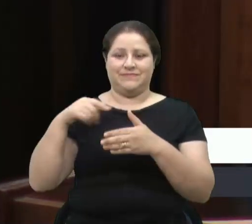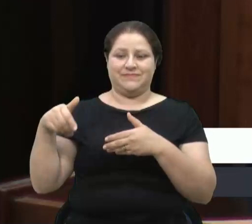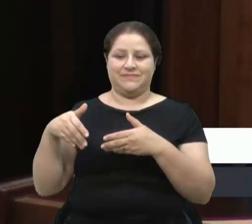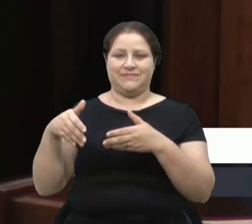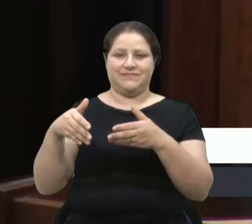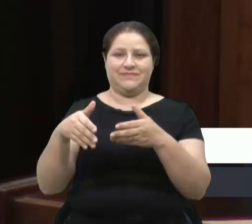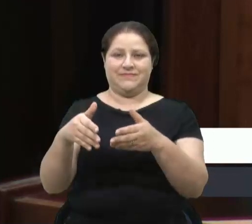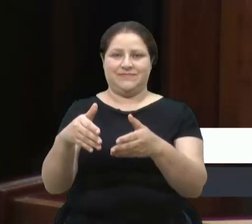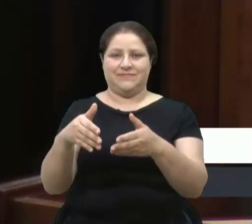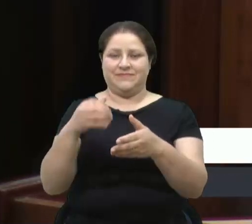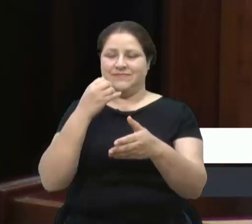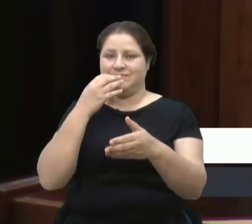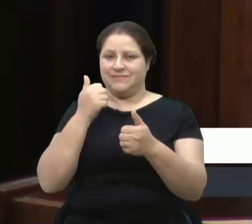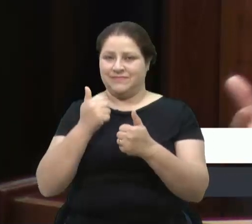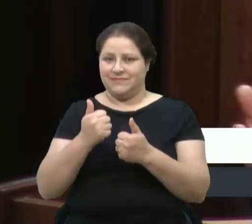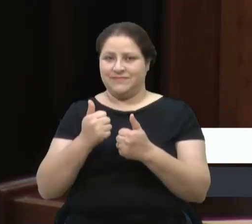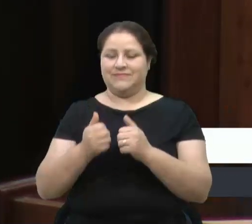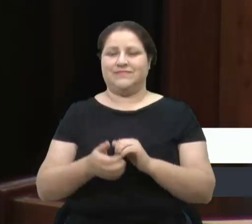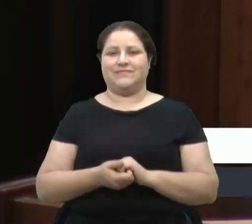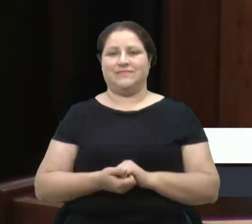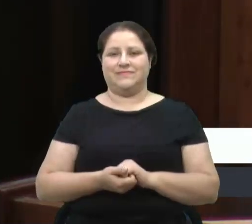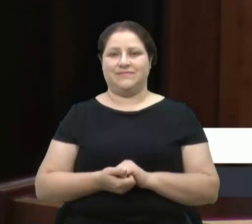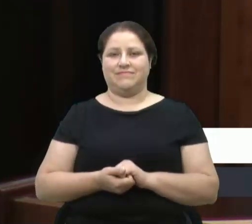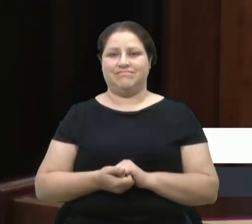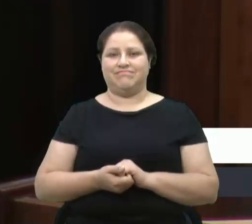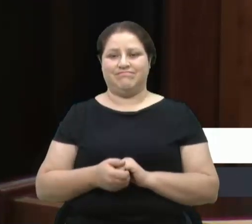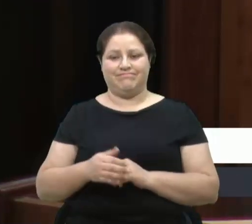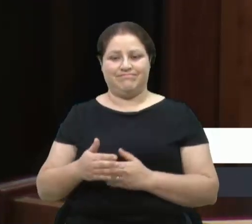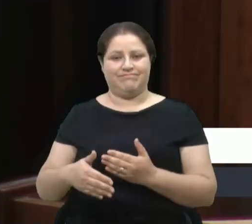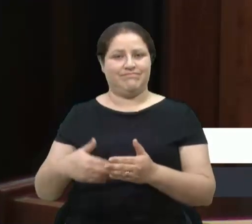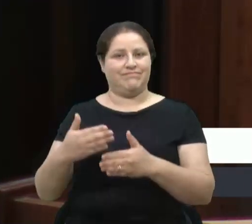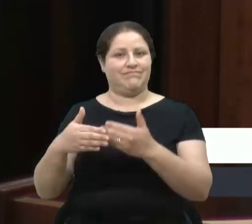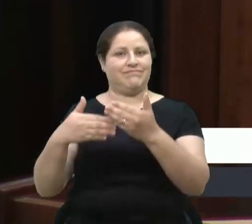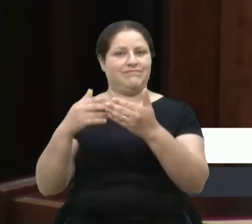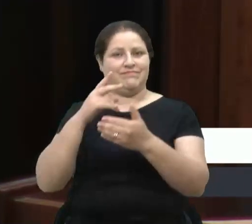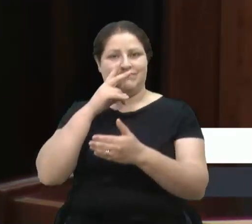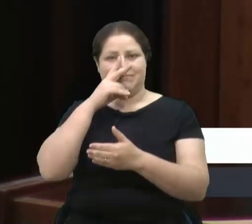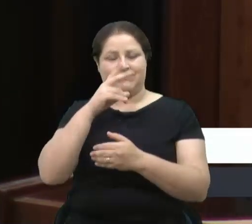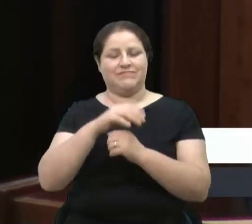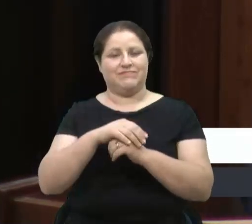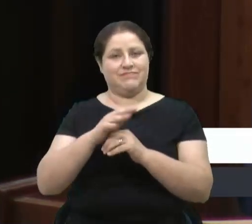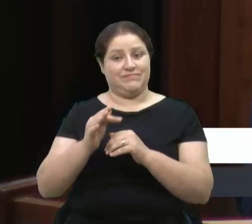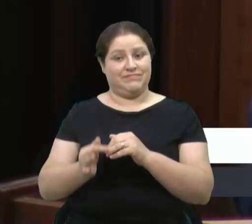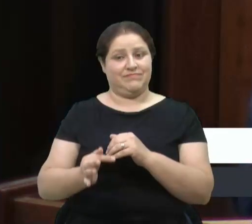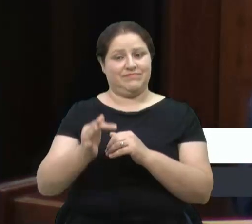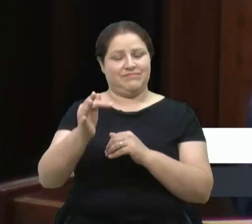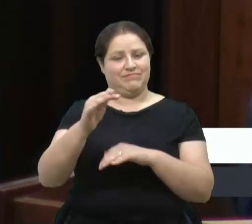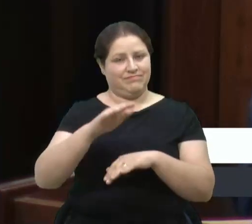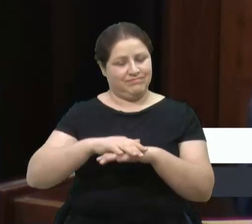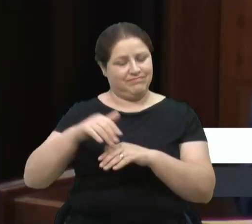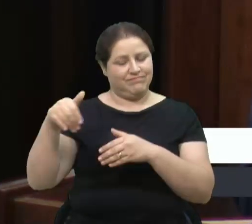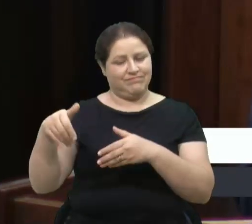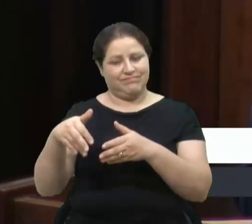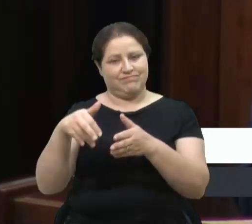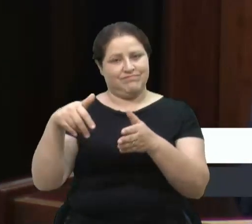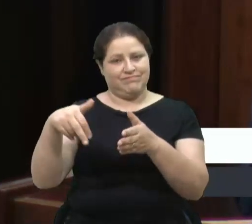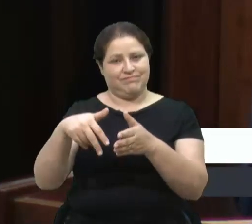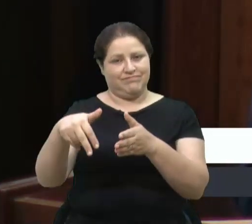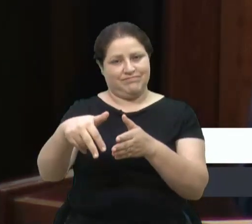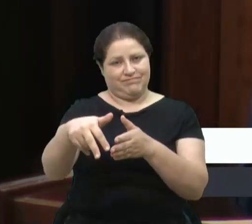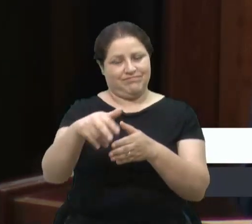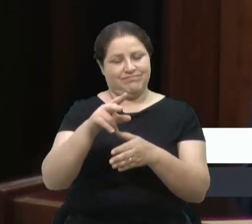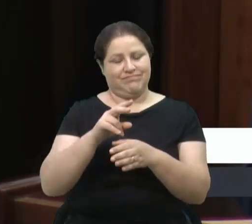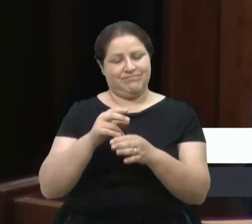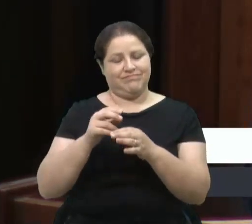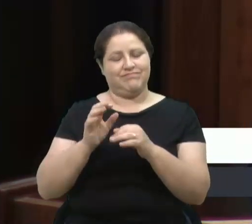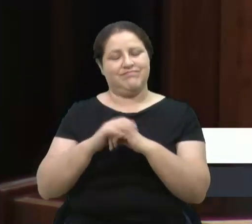boa de grande progresso temos uma caminhada Grande pela frente a escola